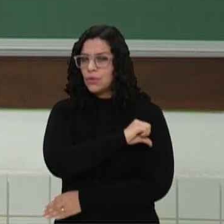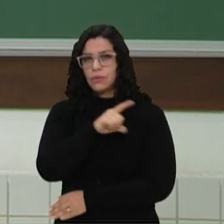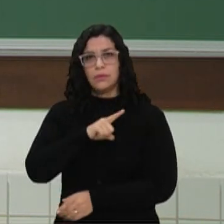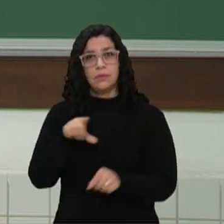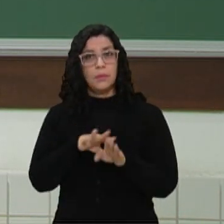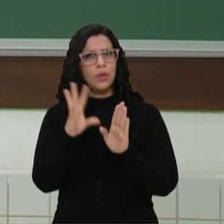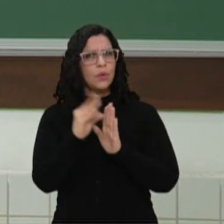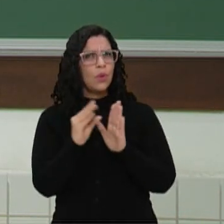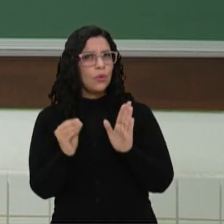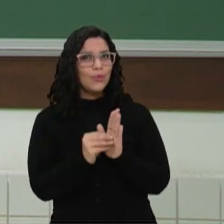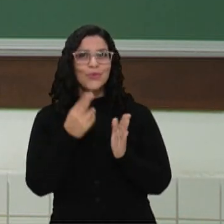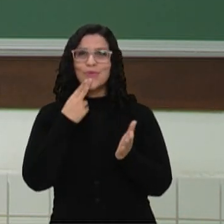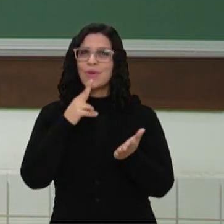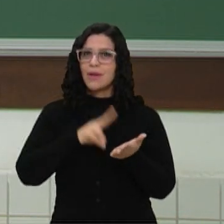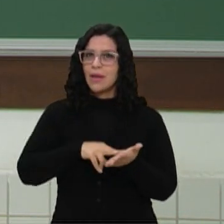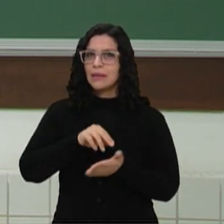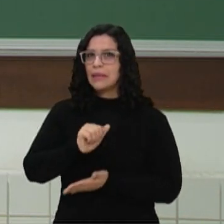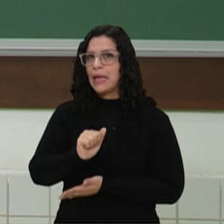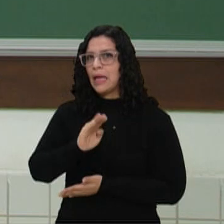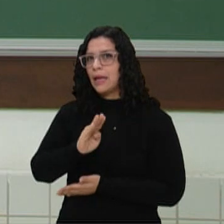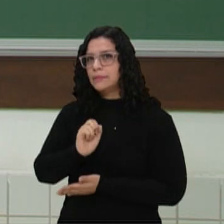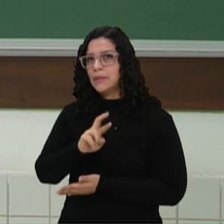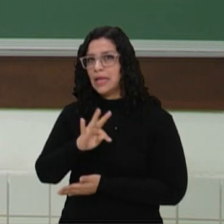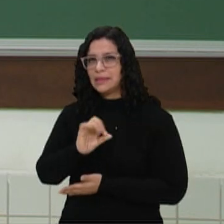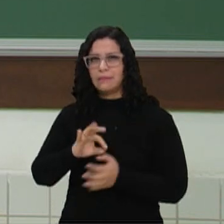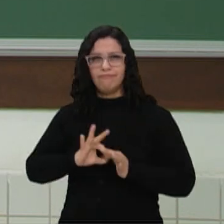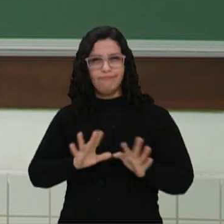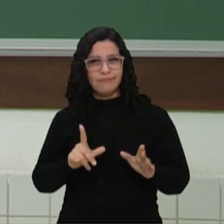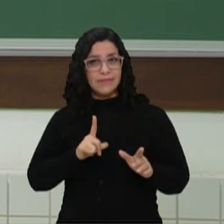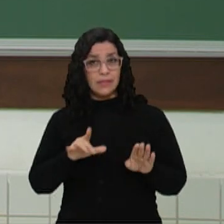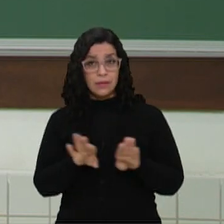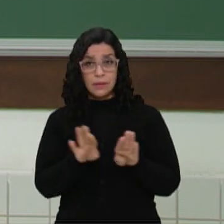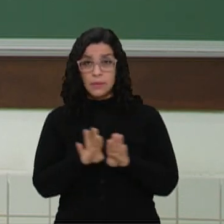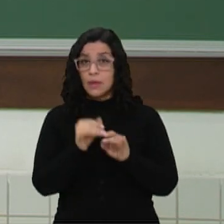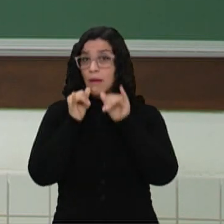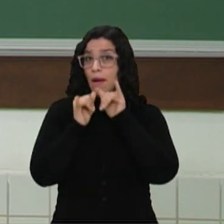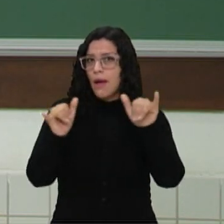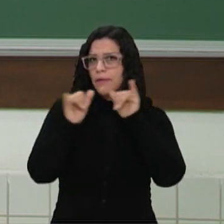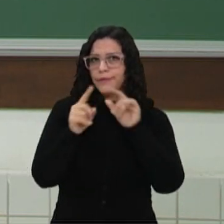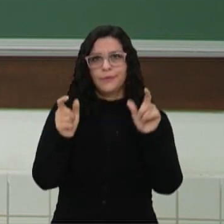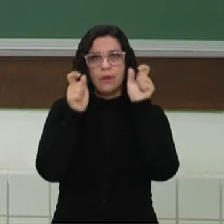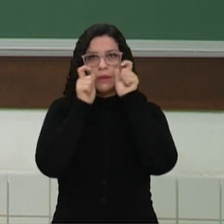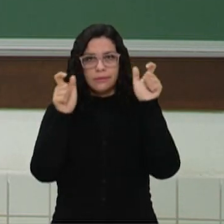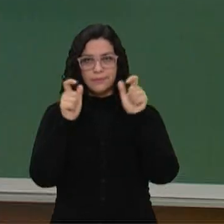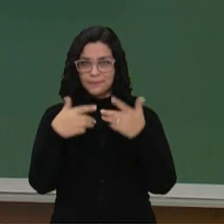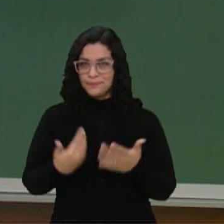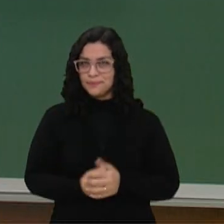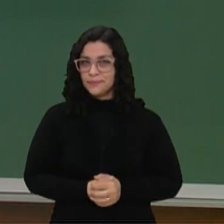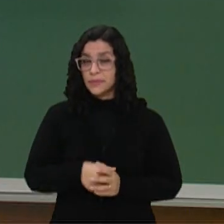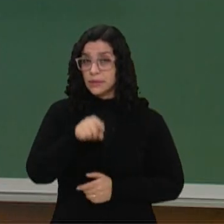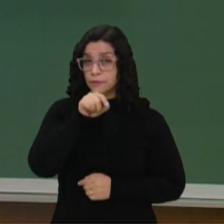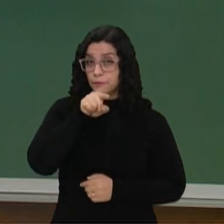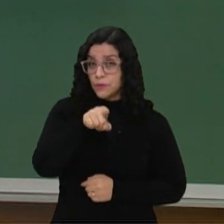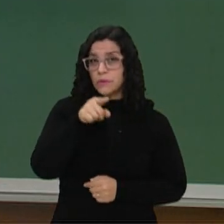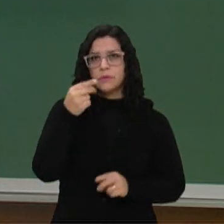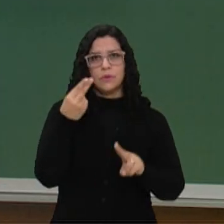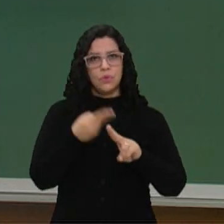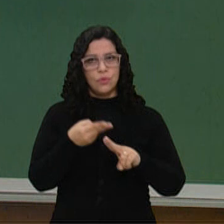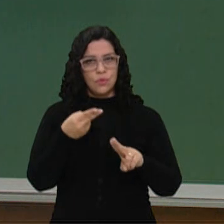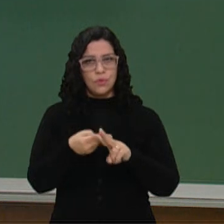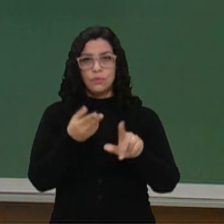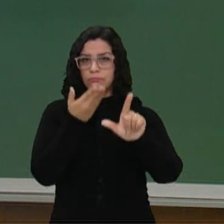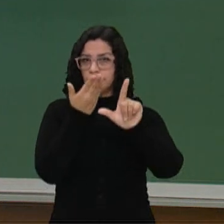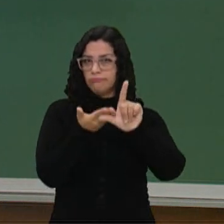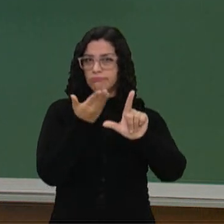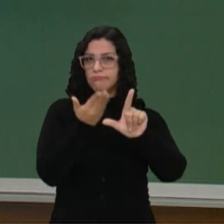nosso conteúdo Carta Aberta. Vamos antes aos nossos recados. Se você está utilizando